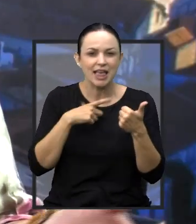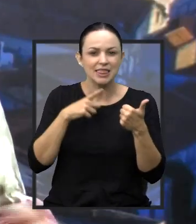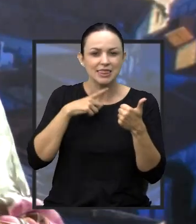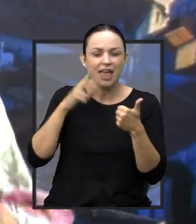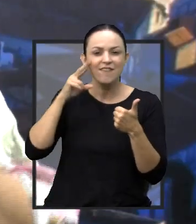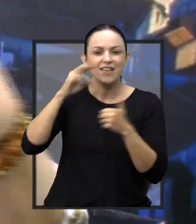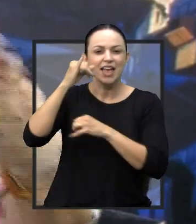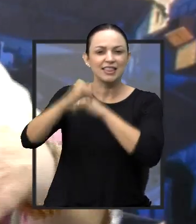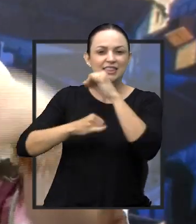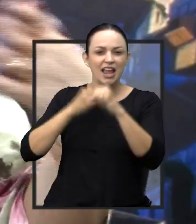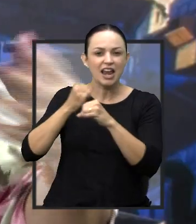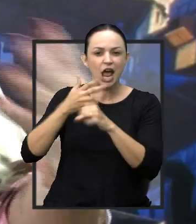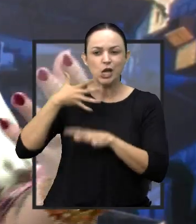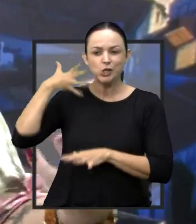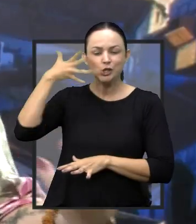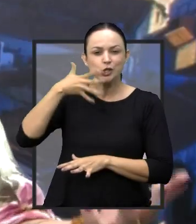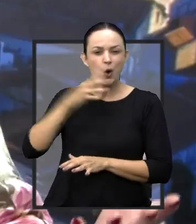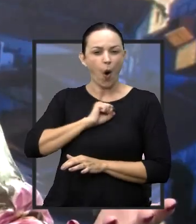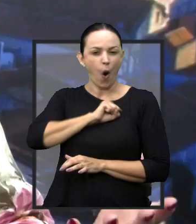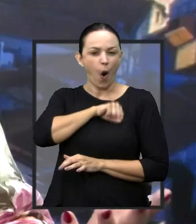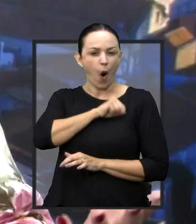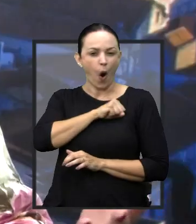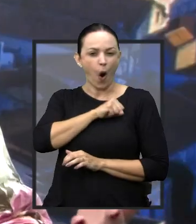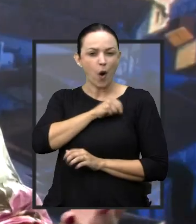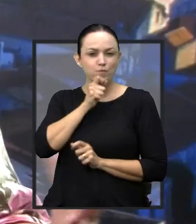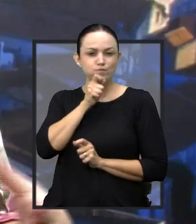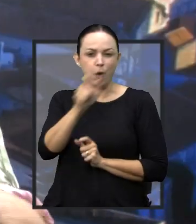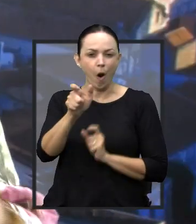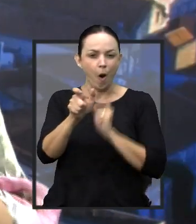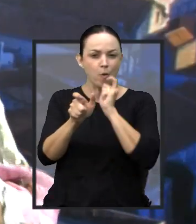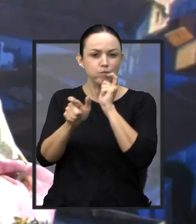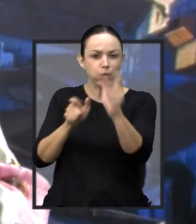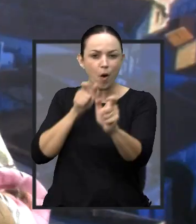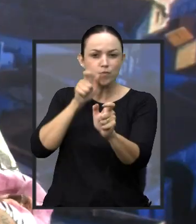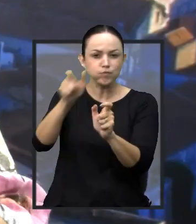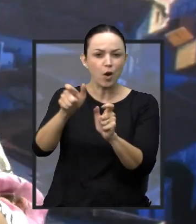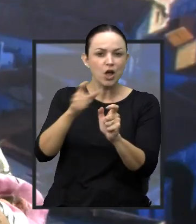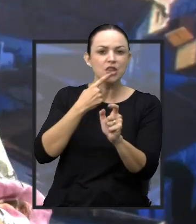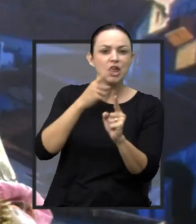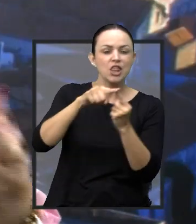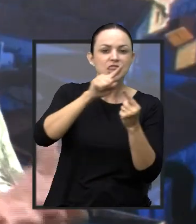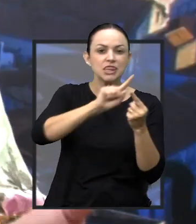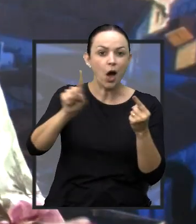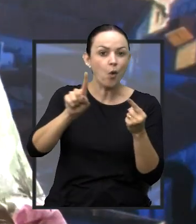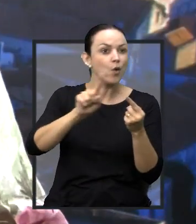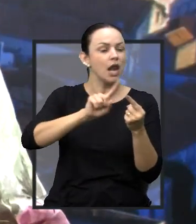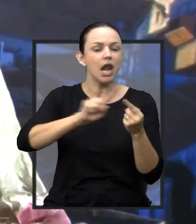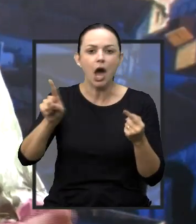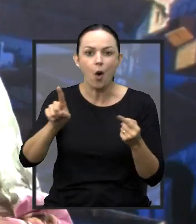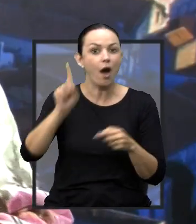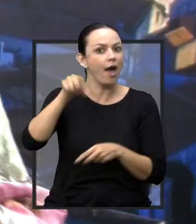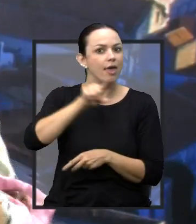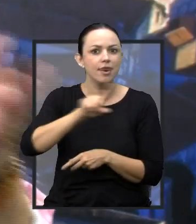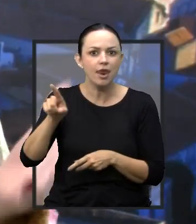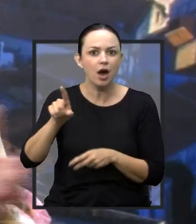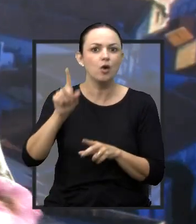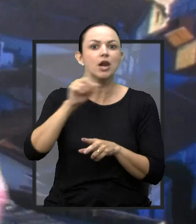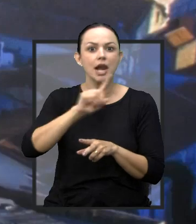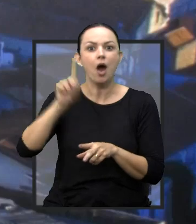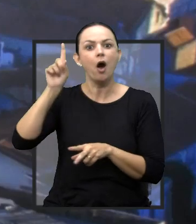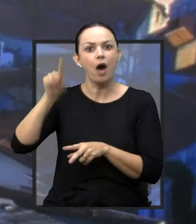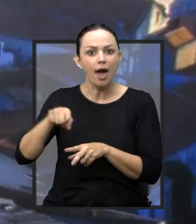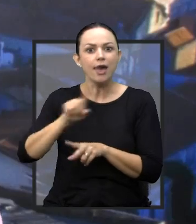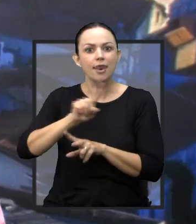viu na internet, assim, né, uma profusão de discursos de ódio, que nem todo não é não, todo não é não sim, né, e